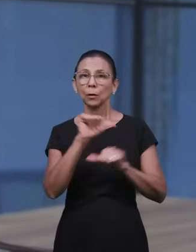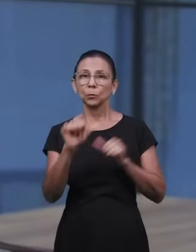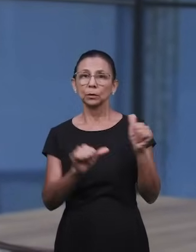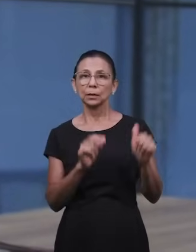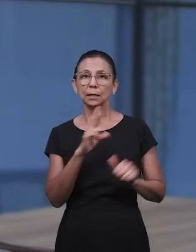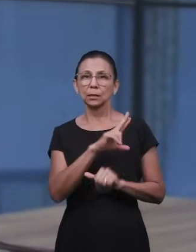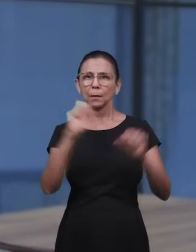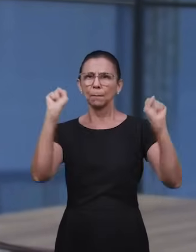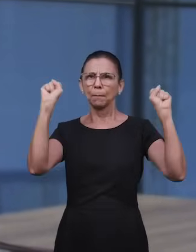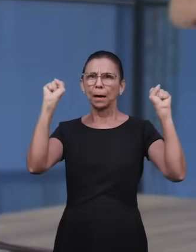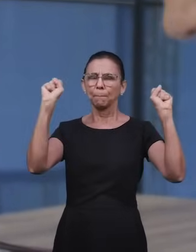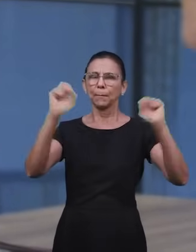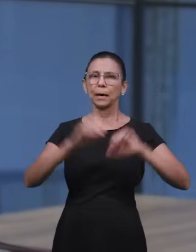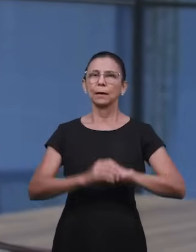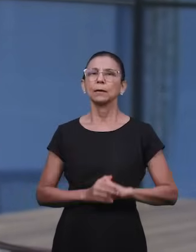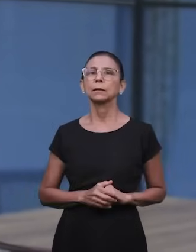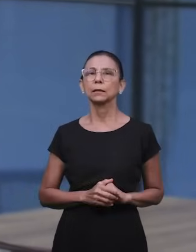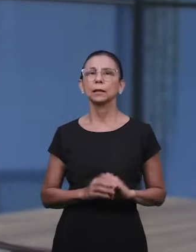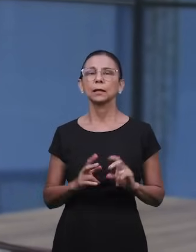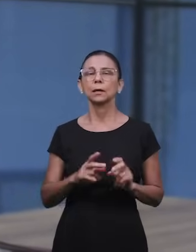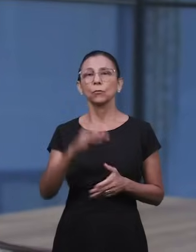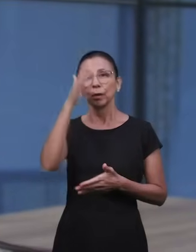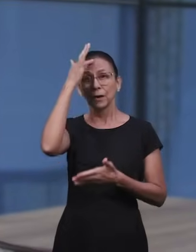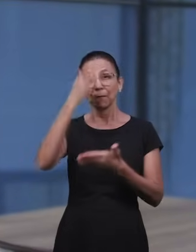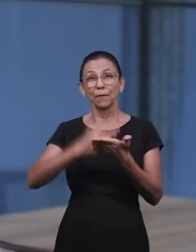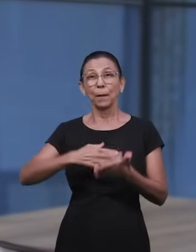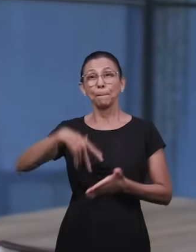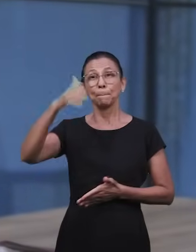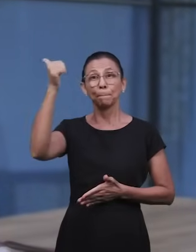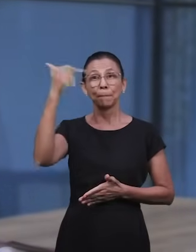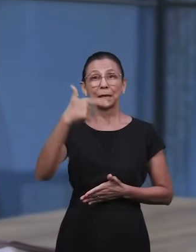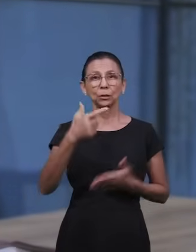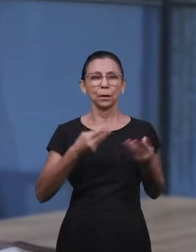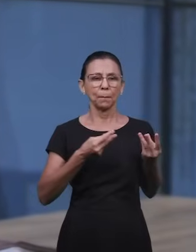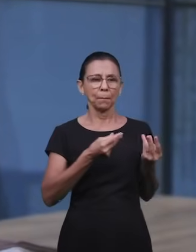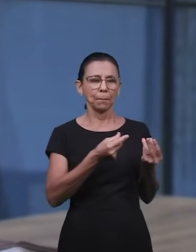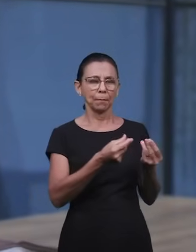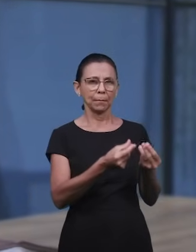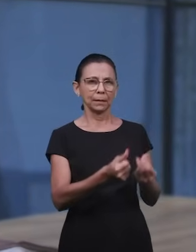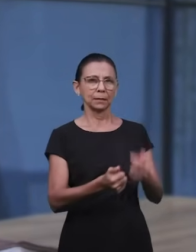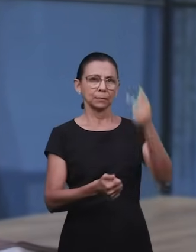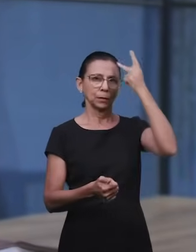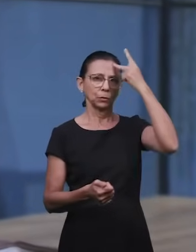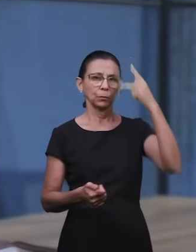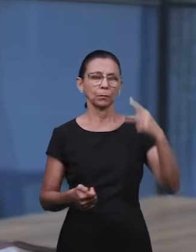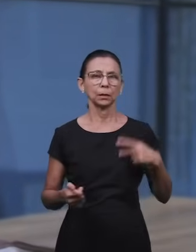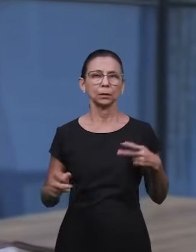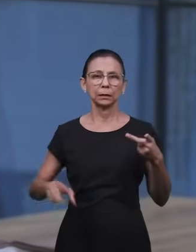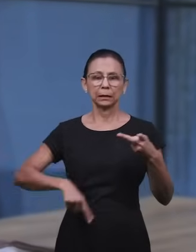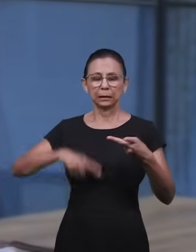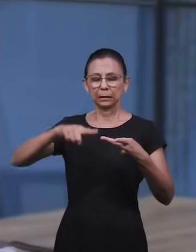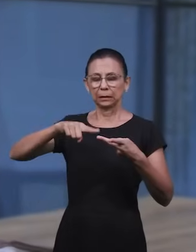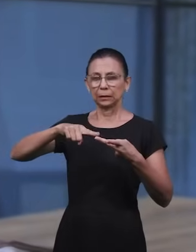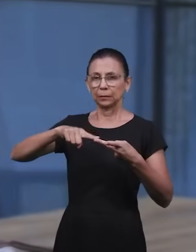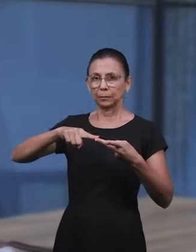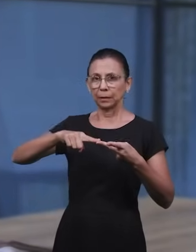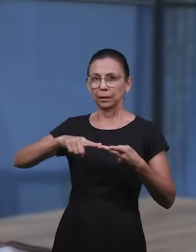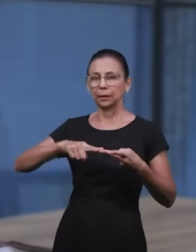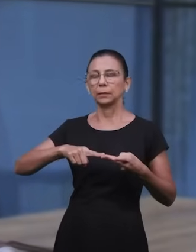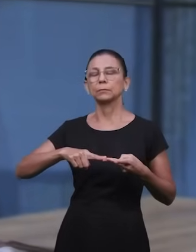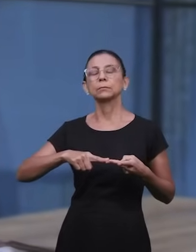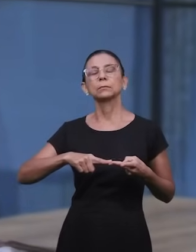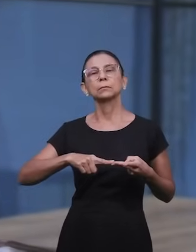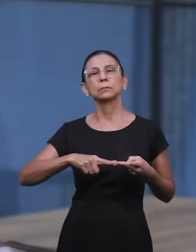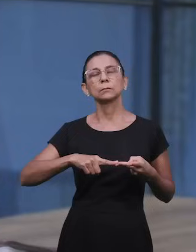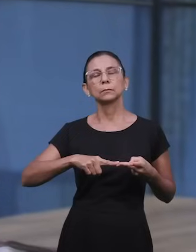respeito da reforma religiosa, falamos da supremacia da fé sobre as obras. Posteriormente, falamos, no segundo episódio,